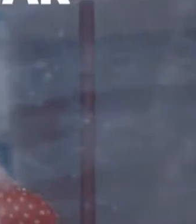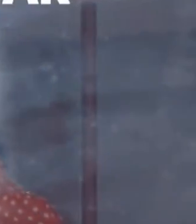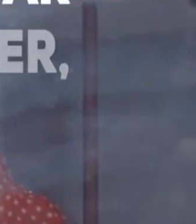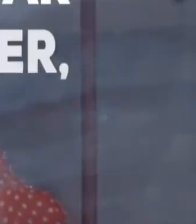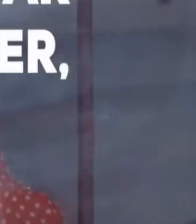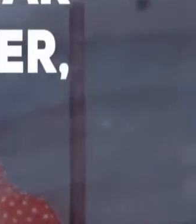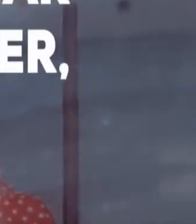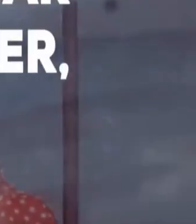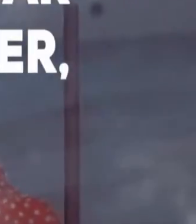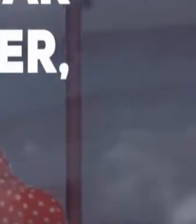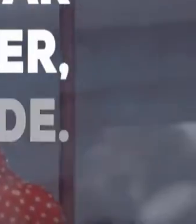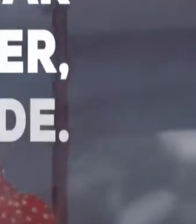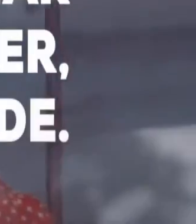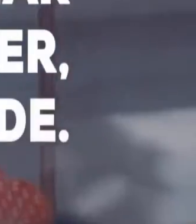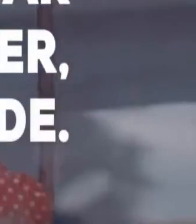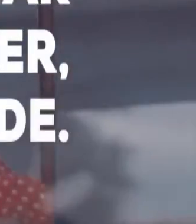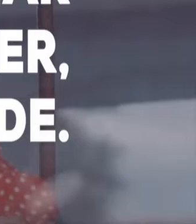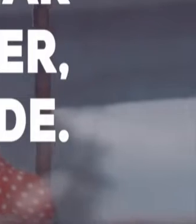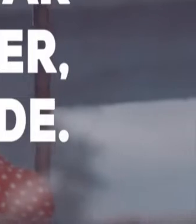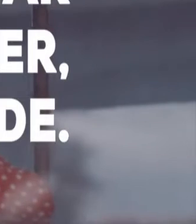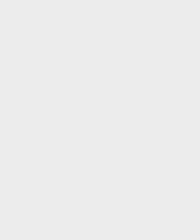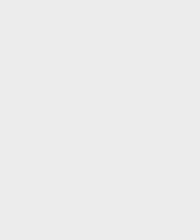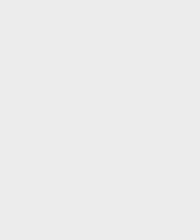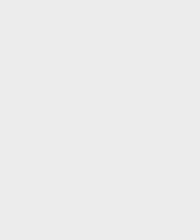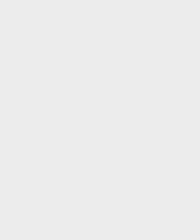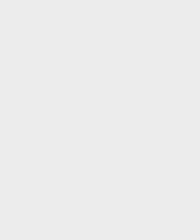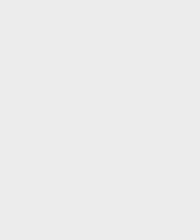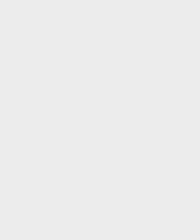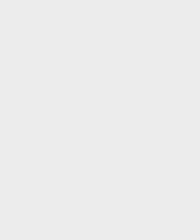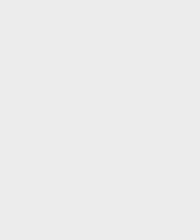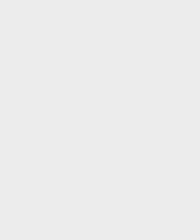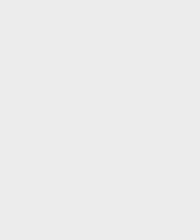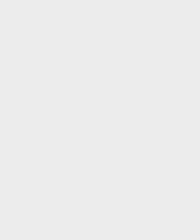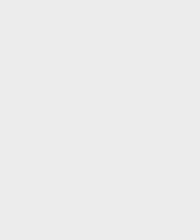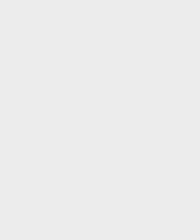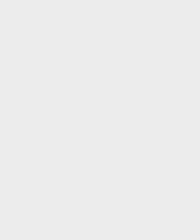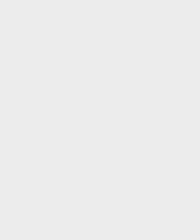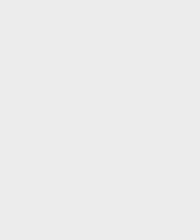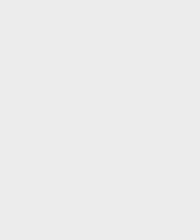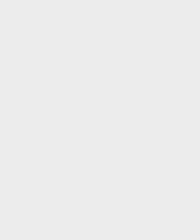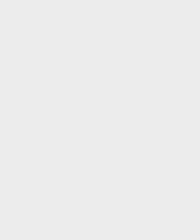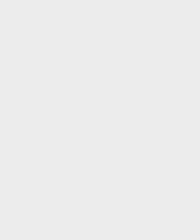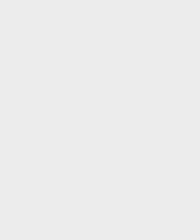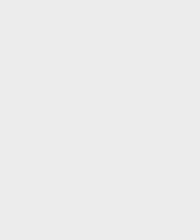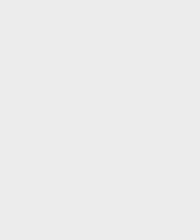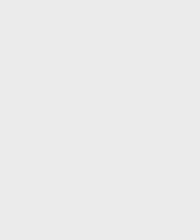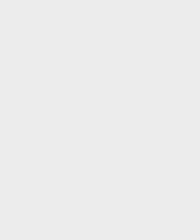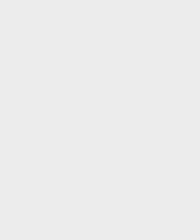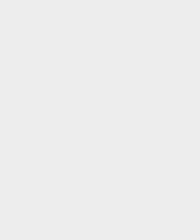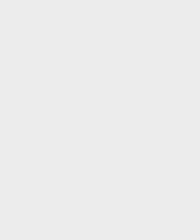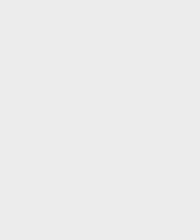entre o sonhar e vencer está na atitude academia informação